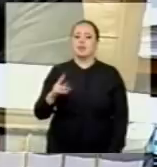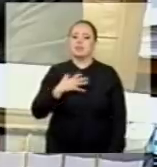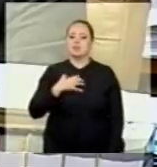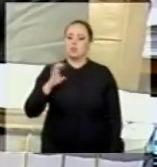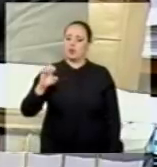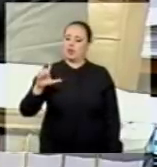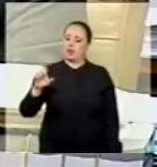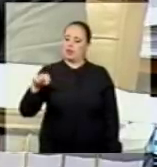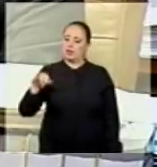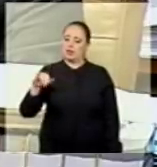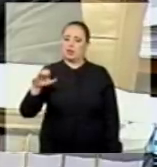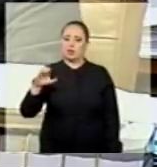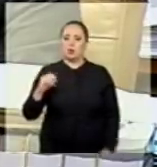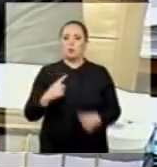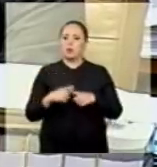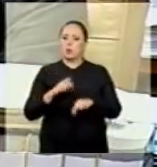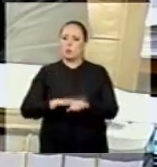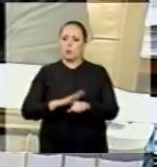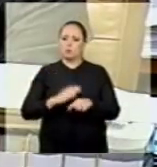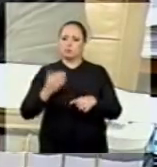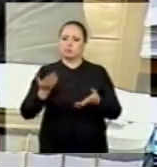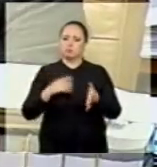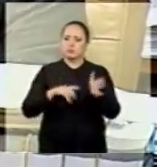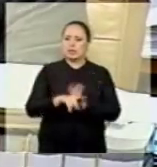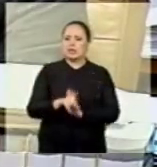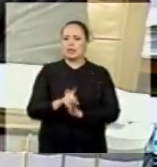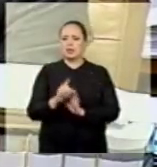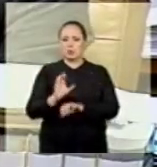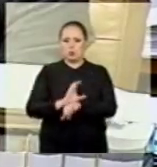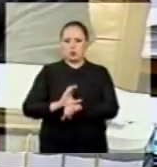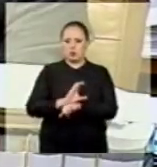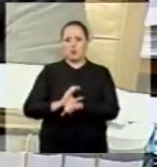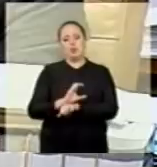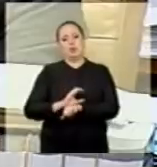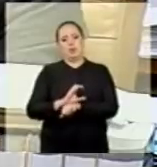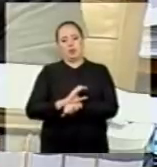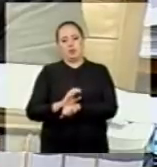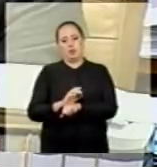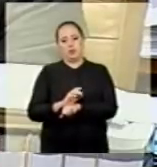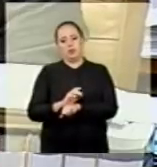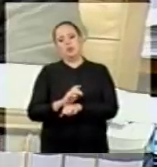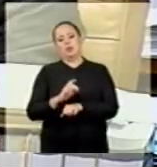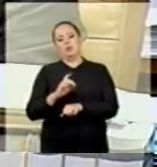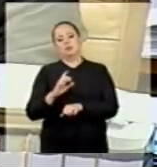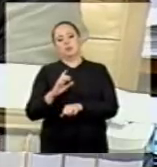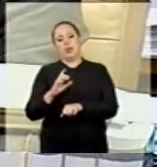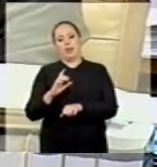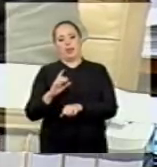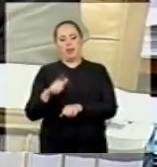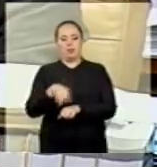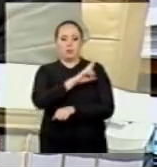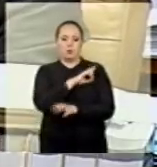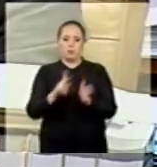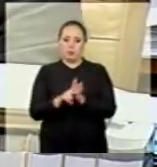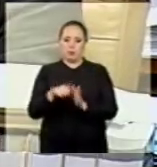no processo de indagação constitucional reside a magna prerrogativa outorgada a esta Corte